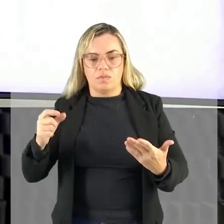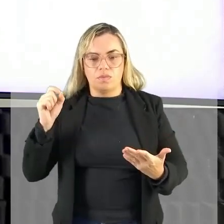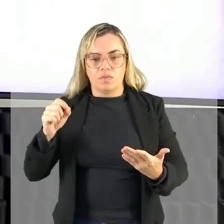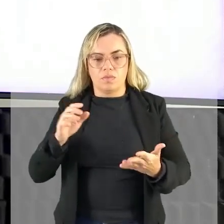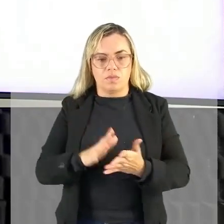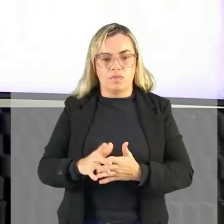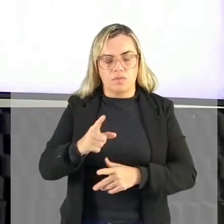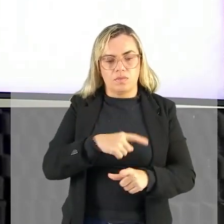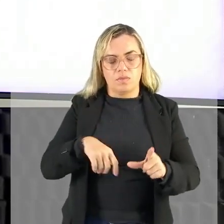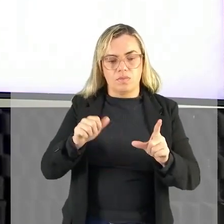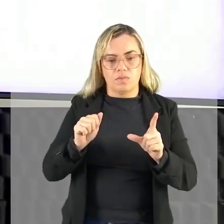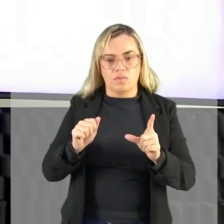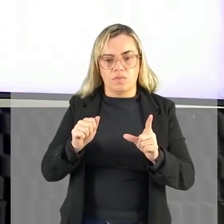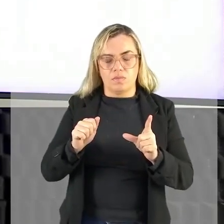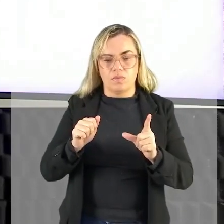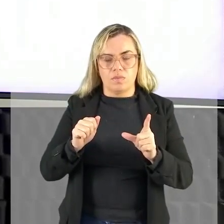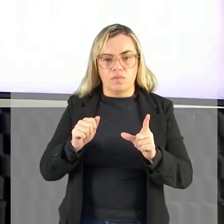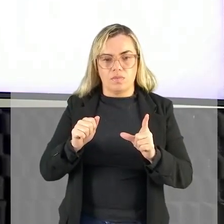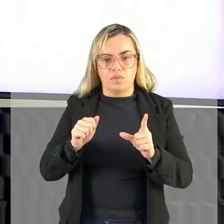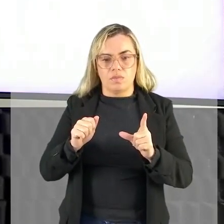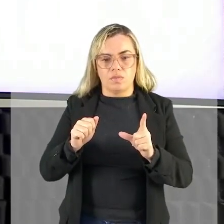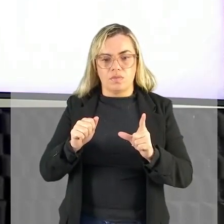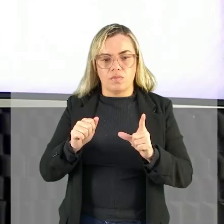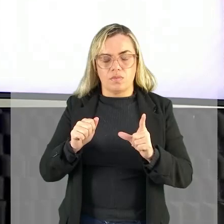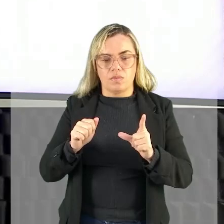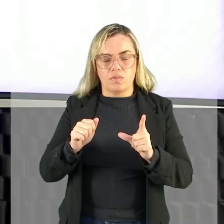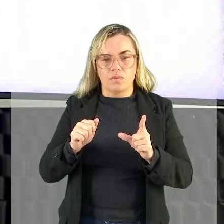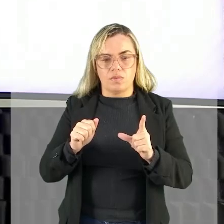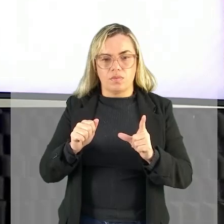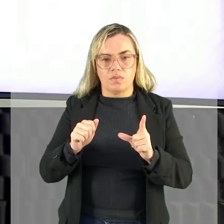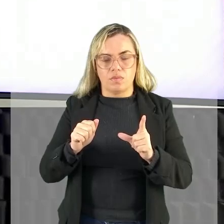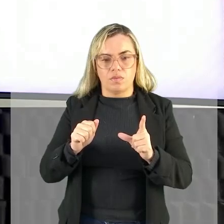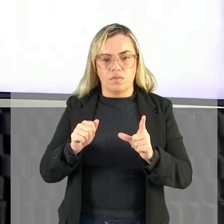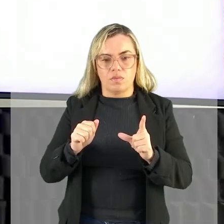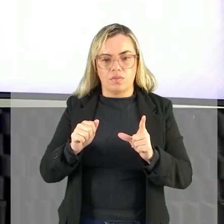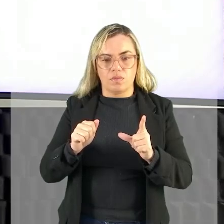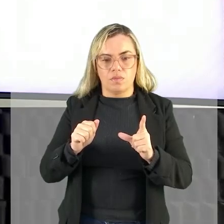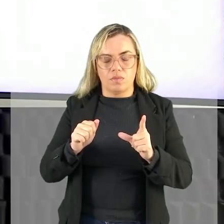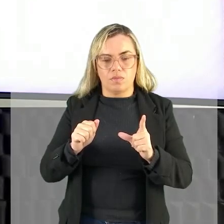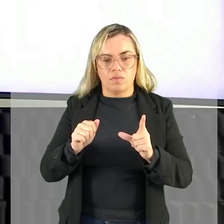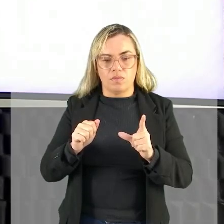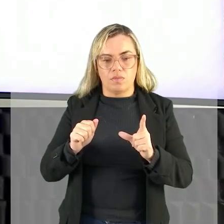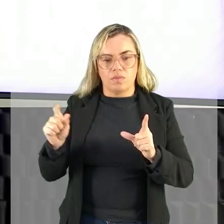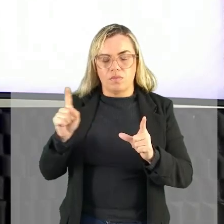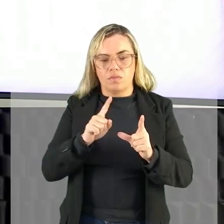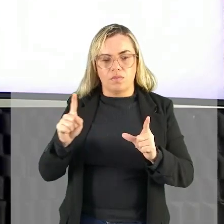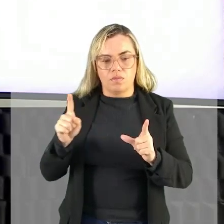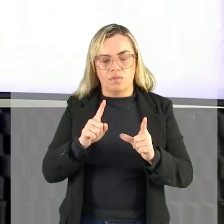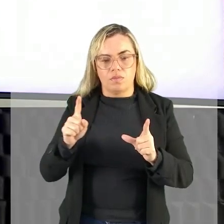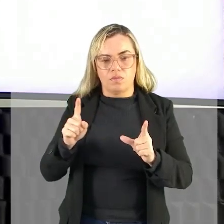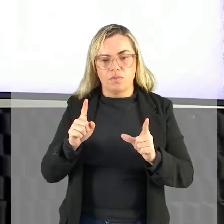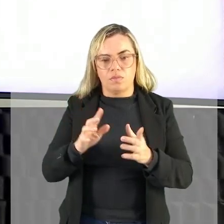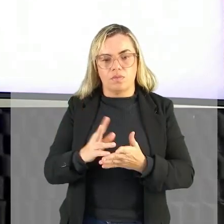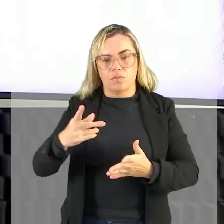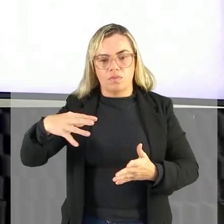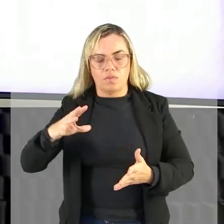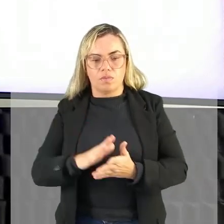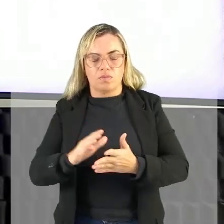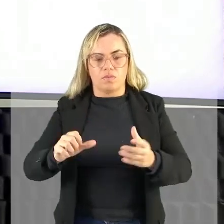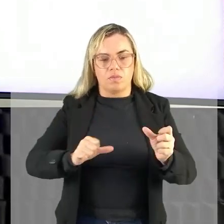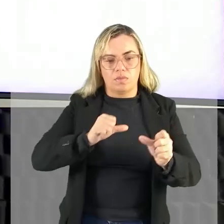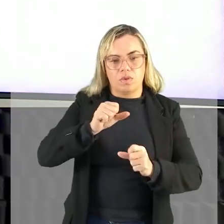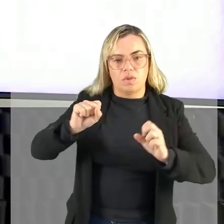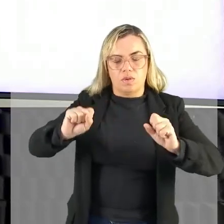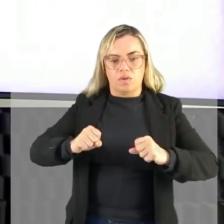A diz que é modificar o fator RH do próximo filho. Não, nenhuma solução vai ter